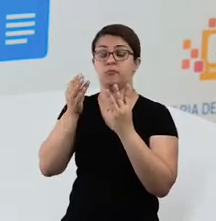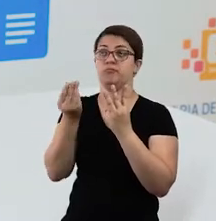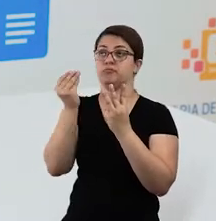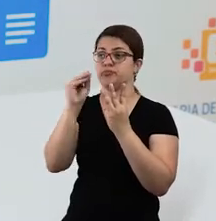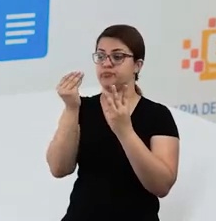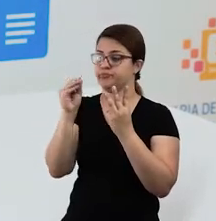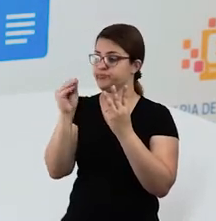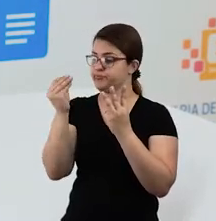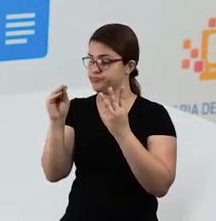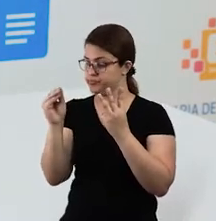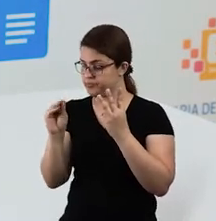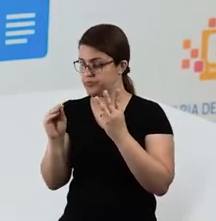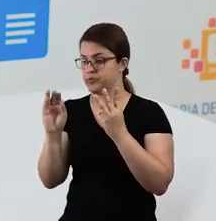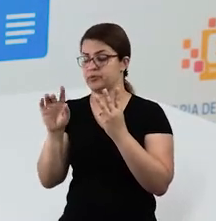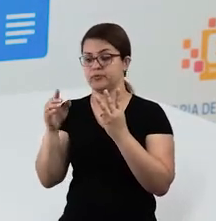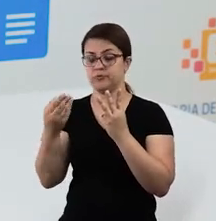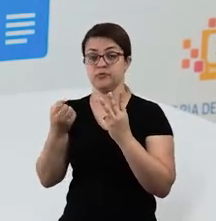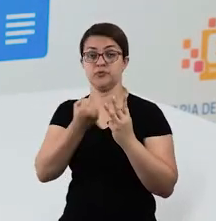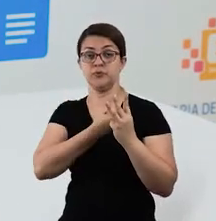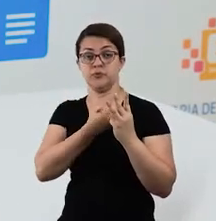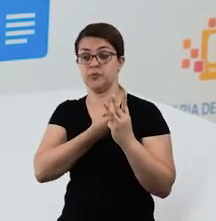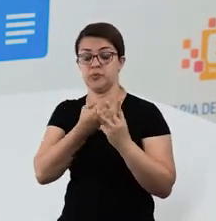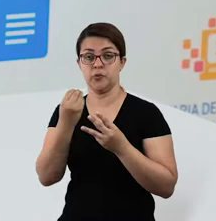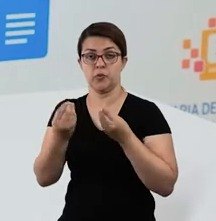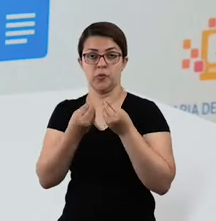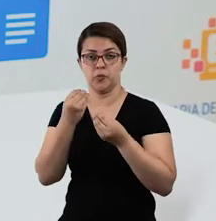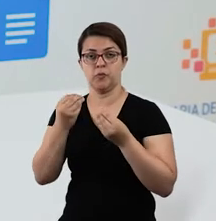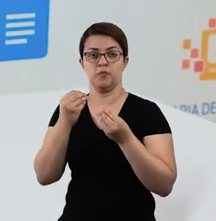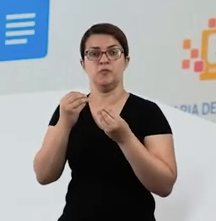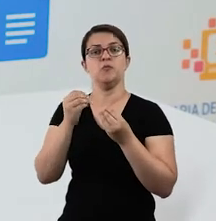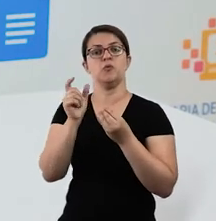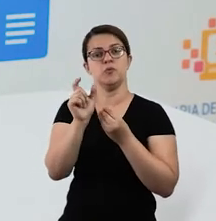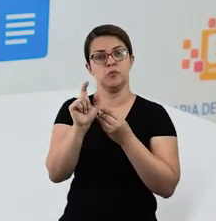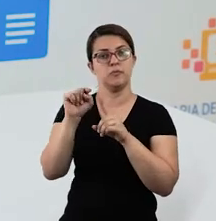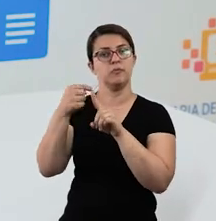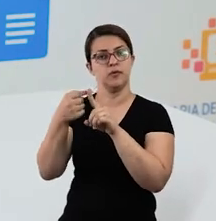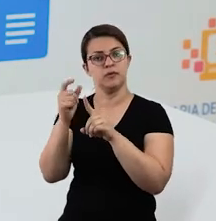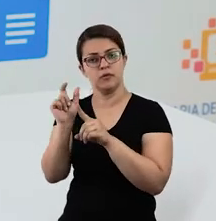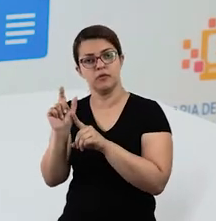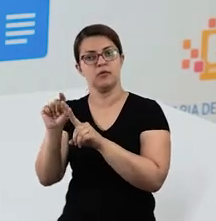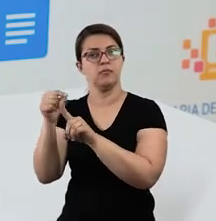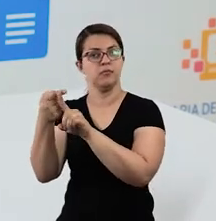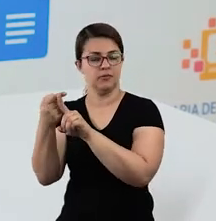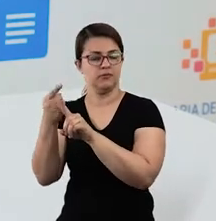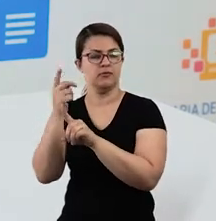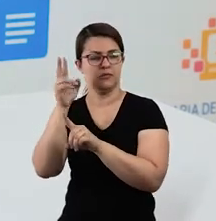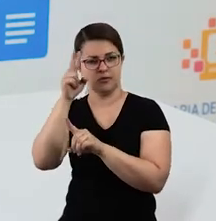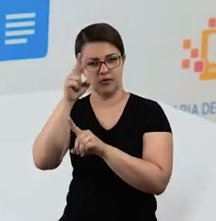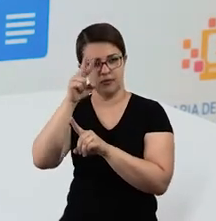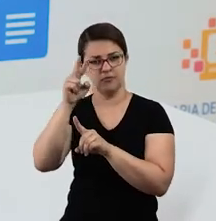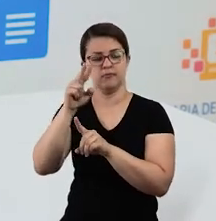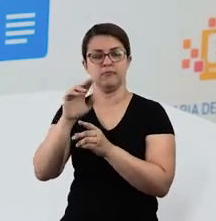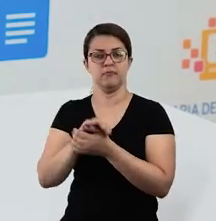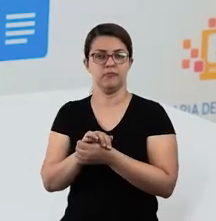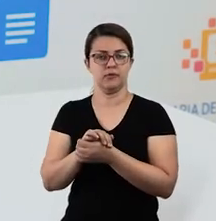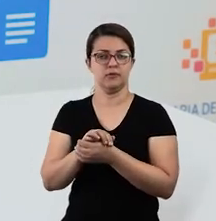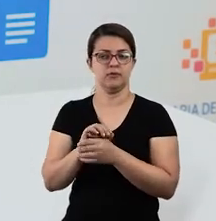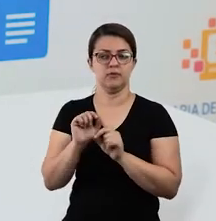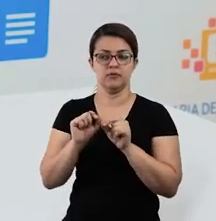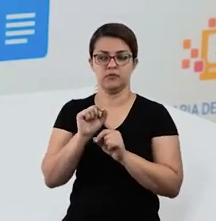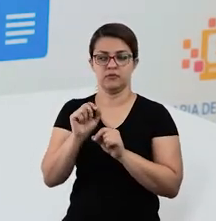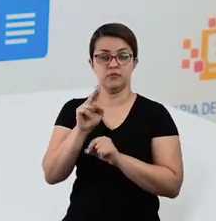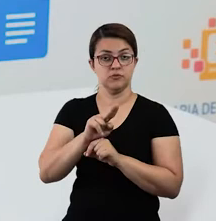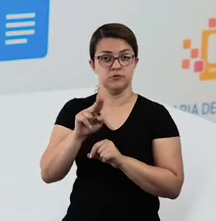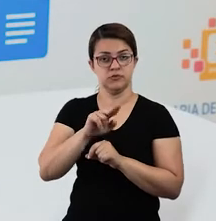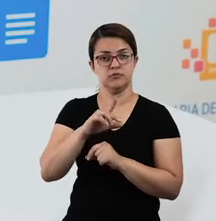aqui você vai escrever esse mesmo número decomposto. Então, percebe que a gente está trabalhando bastante com composição e decomposição